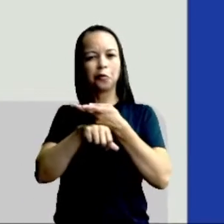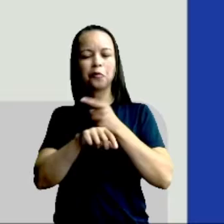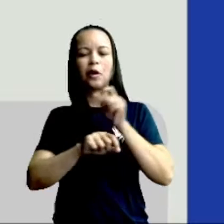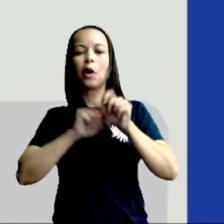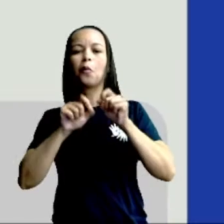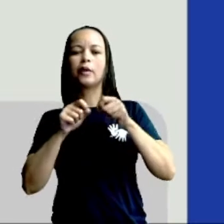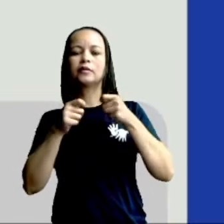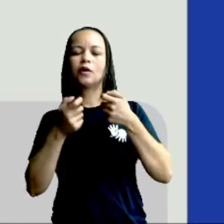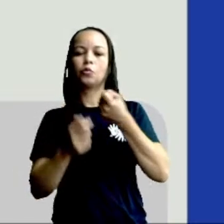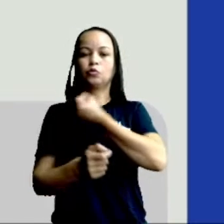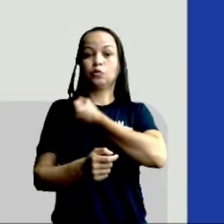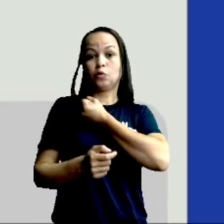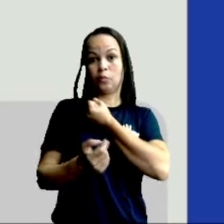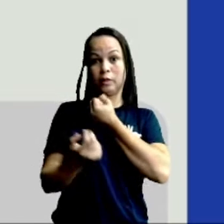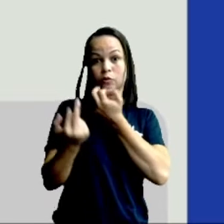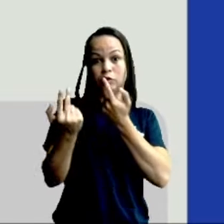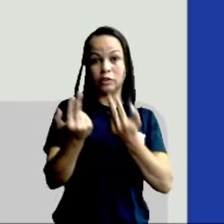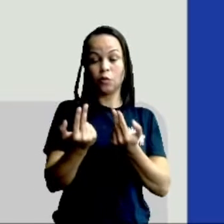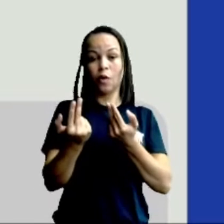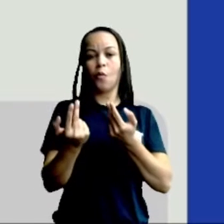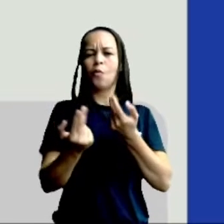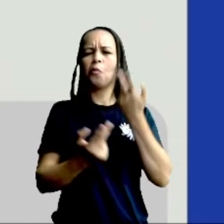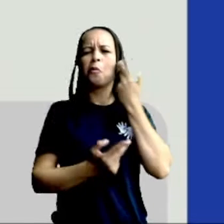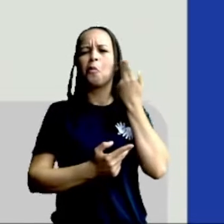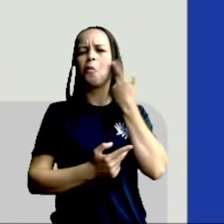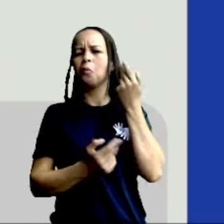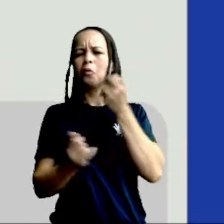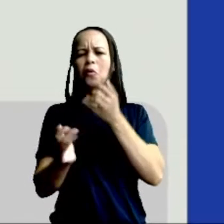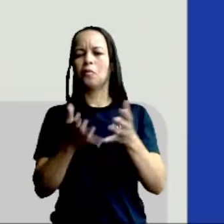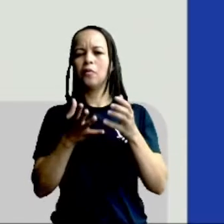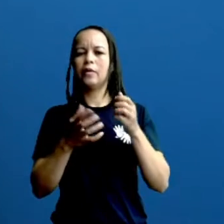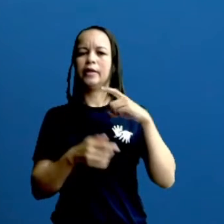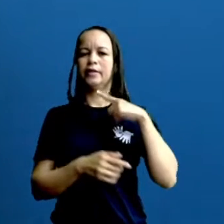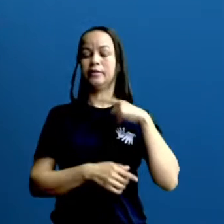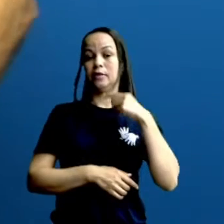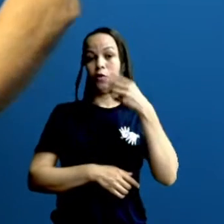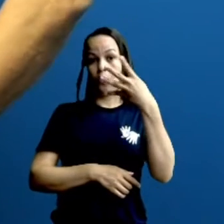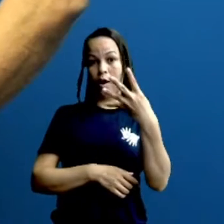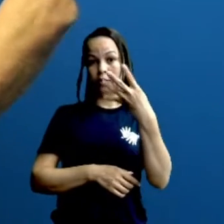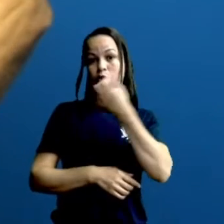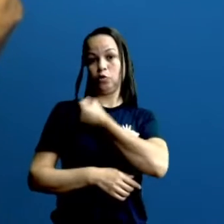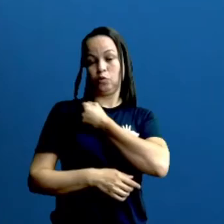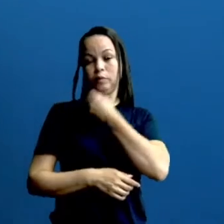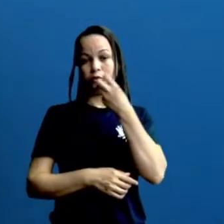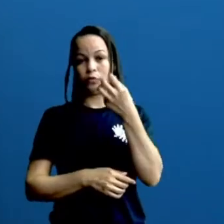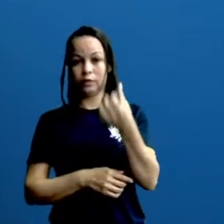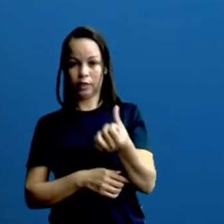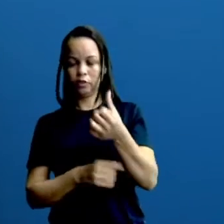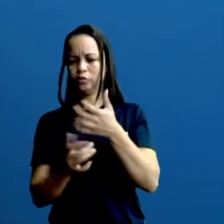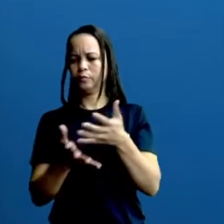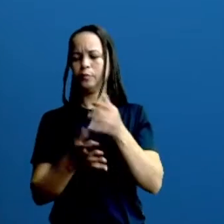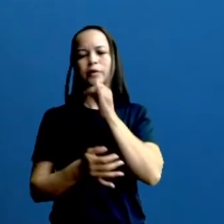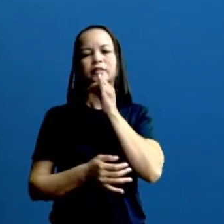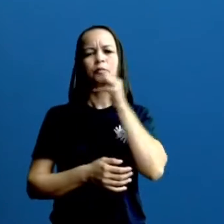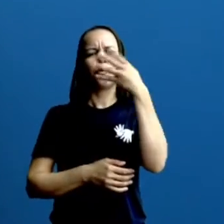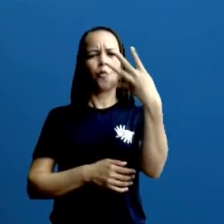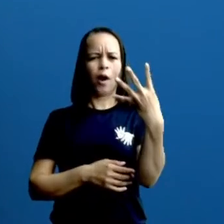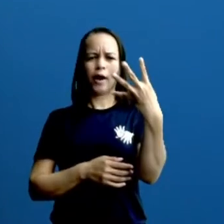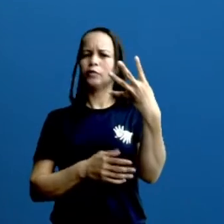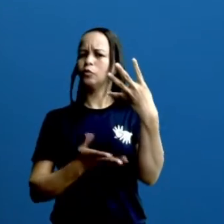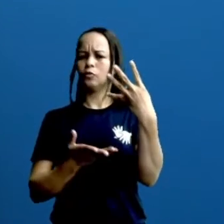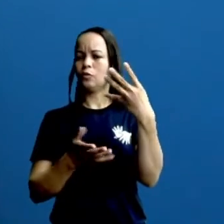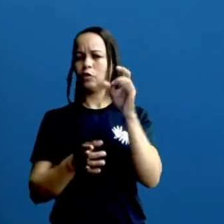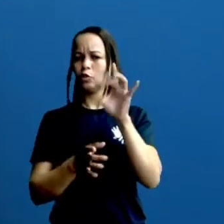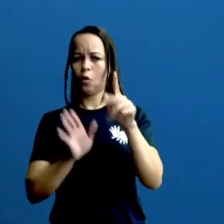são os múltiplos comuns entre 4 e 6. Por exemplo, o 4 é